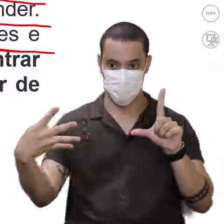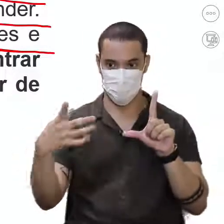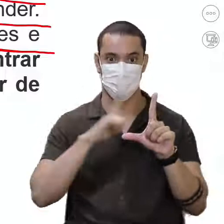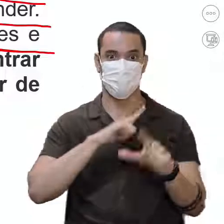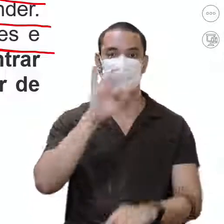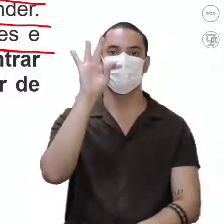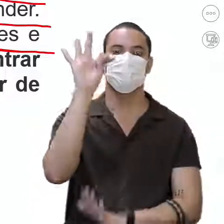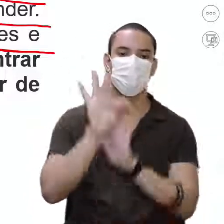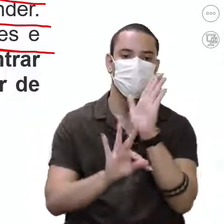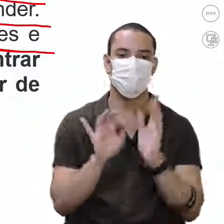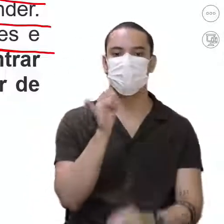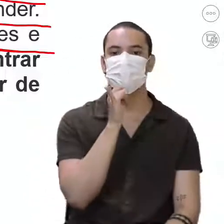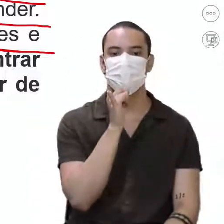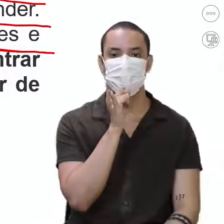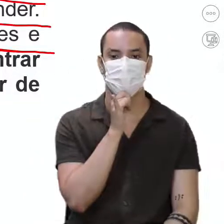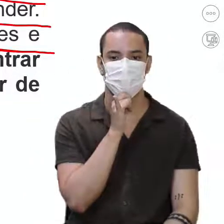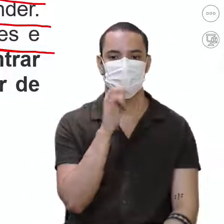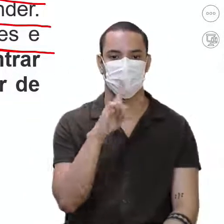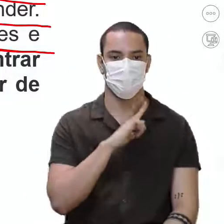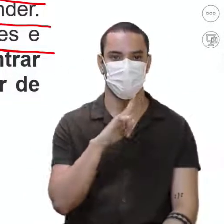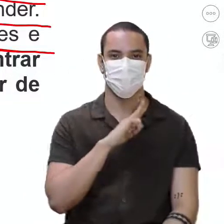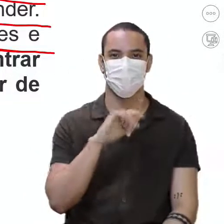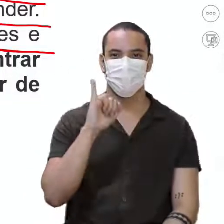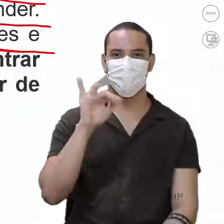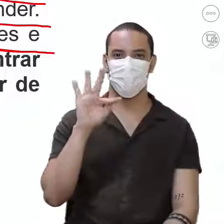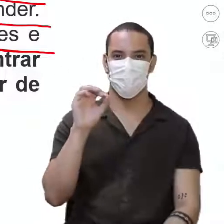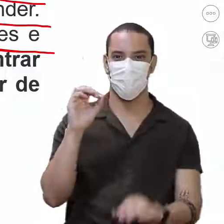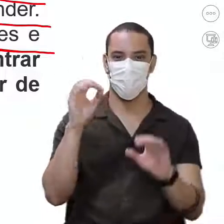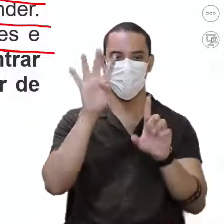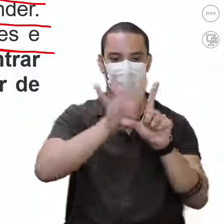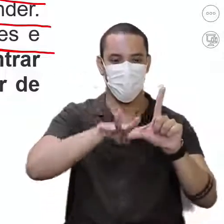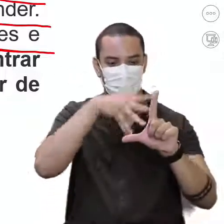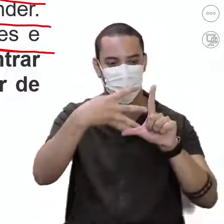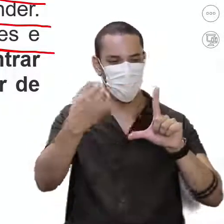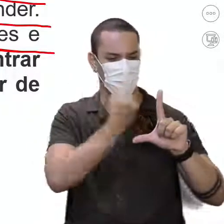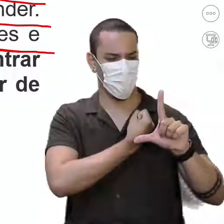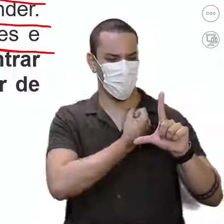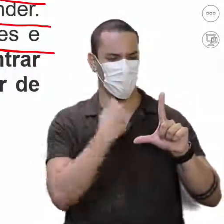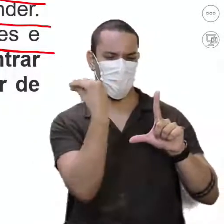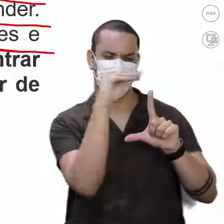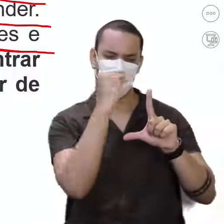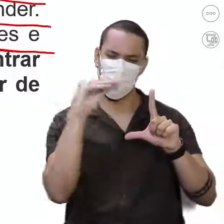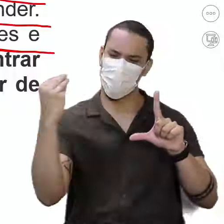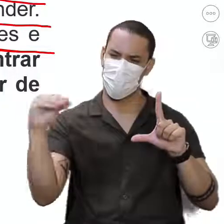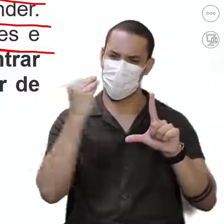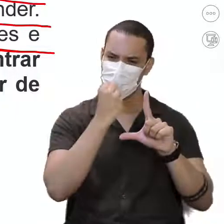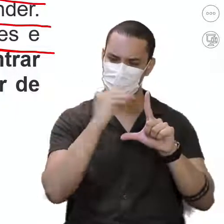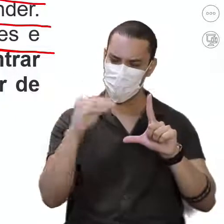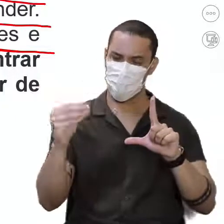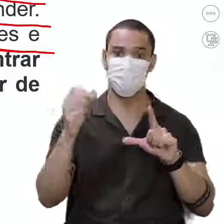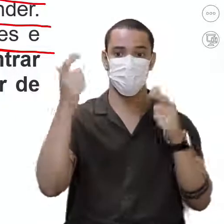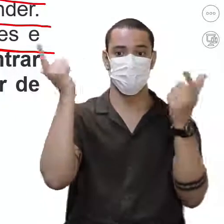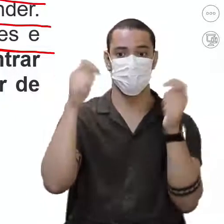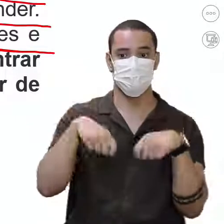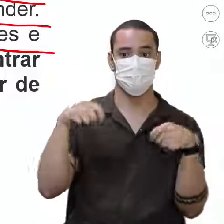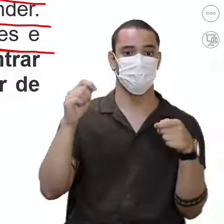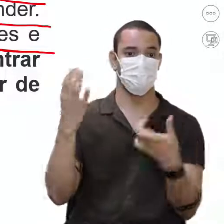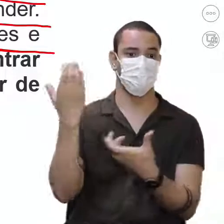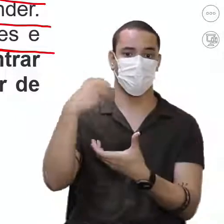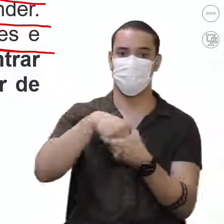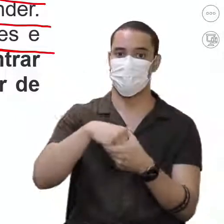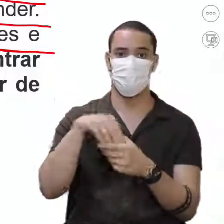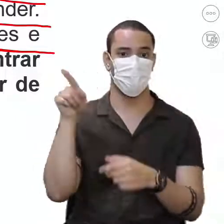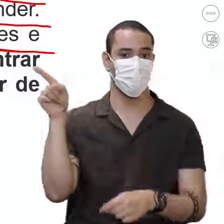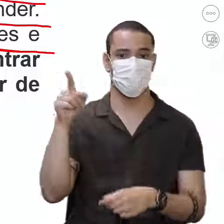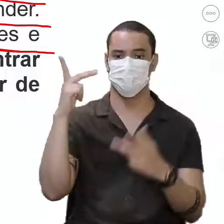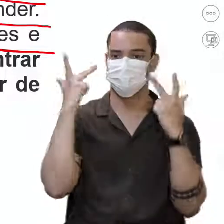texto tem, por exemplo, aquele tal do infográfico, aparecem muitos números. O infográfico você consegue aplicar o Scheme